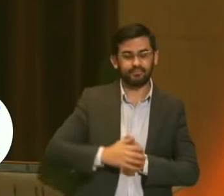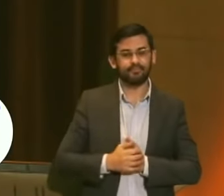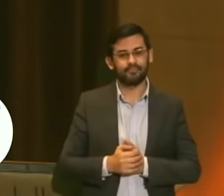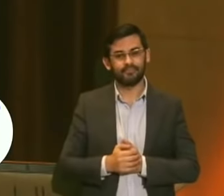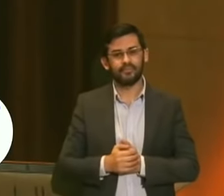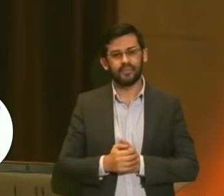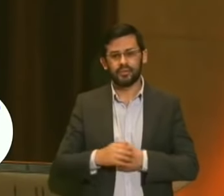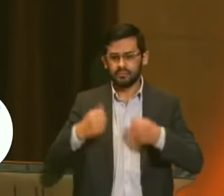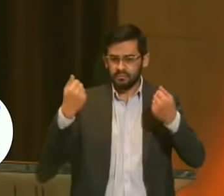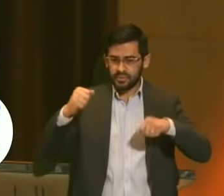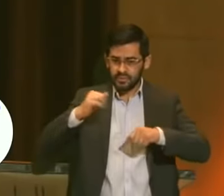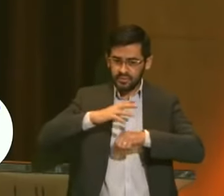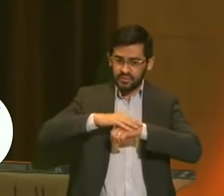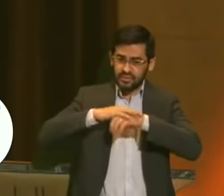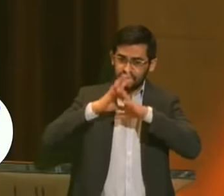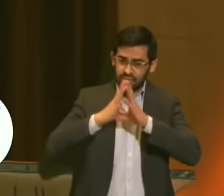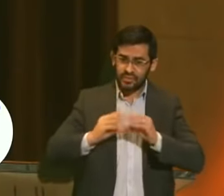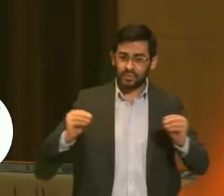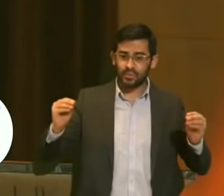Precisa de cura interior.